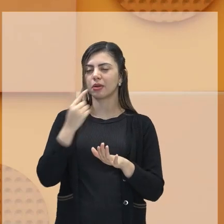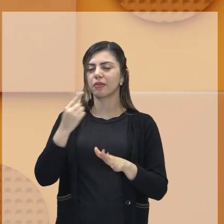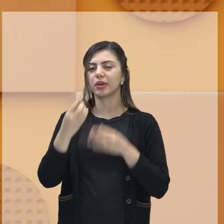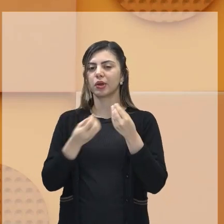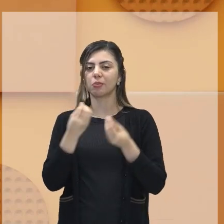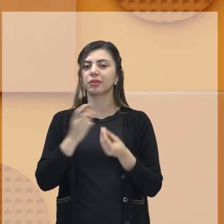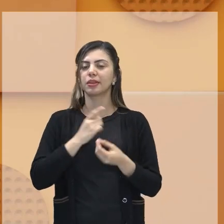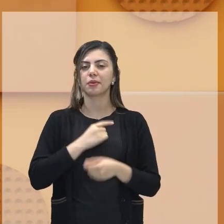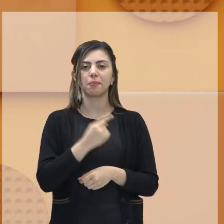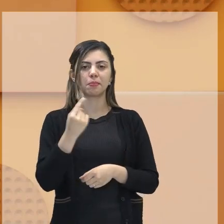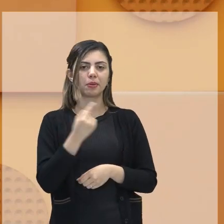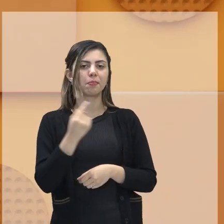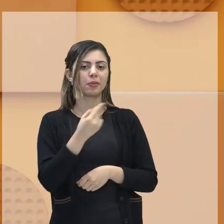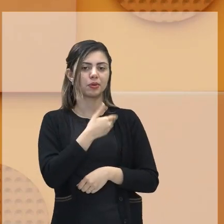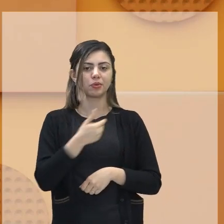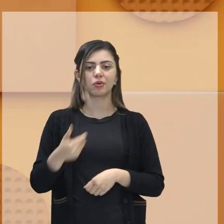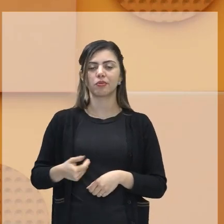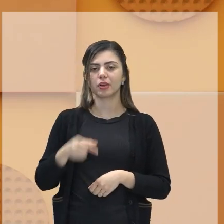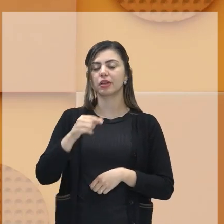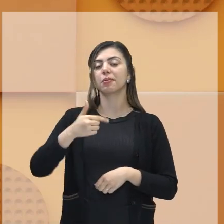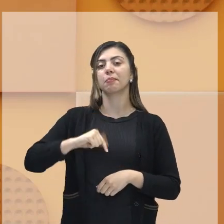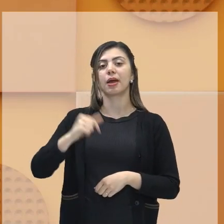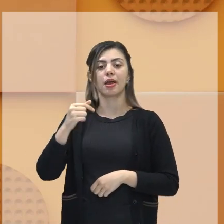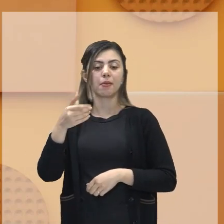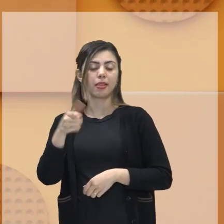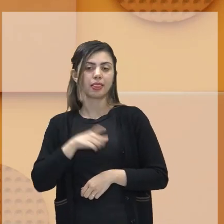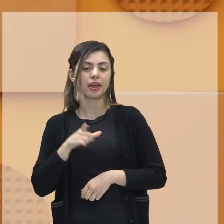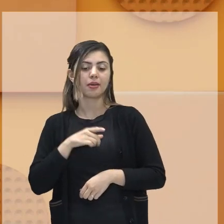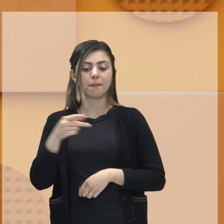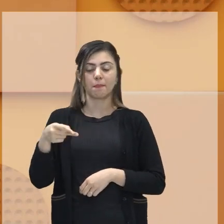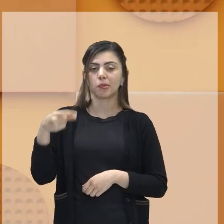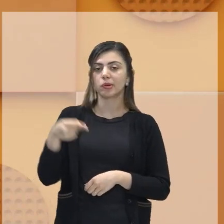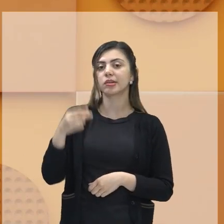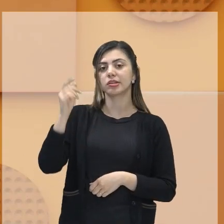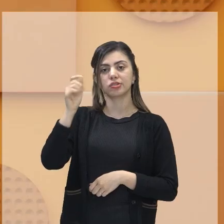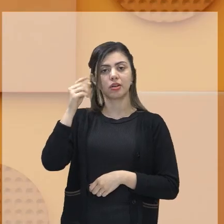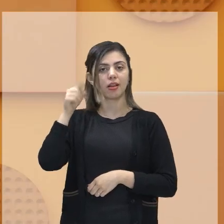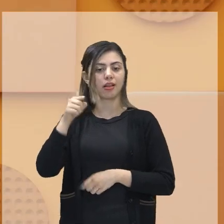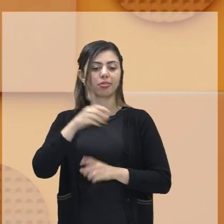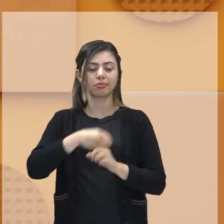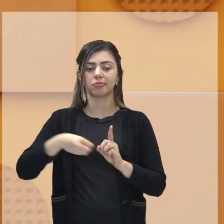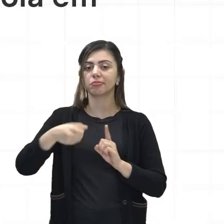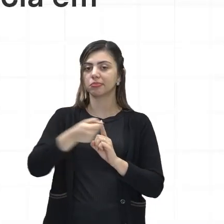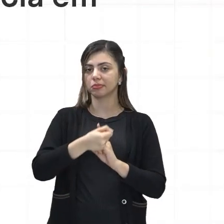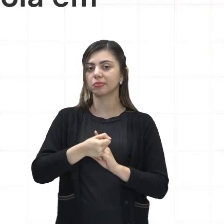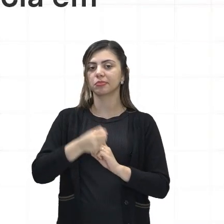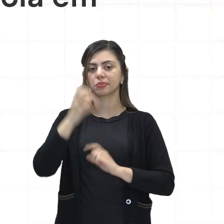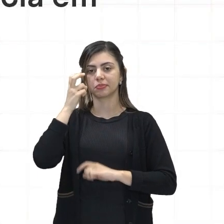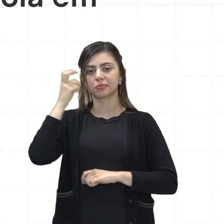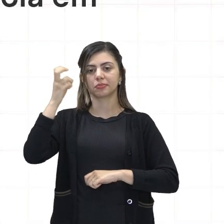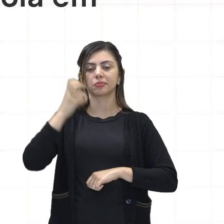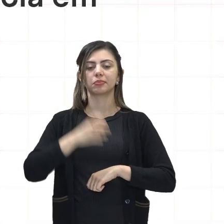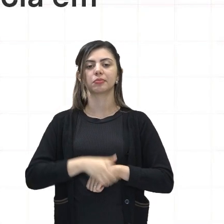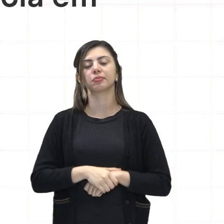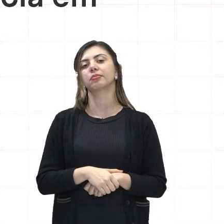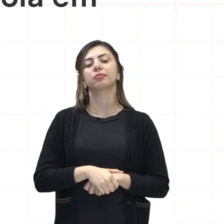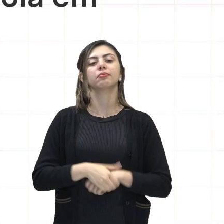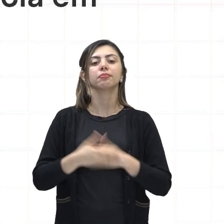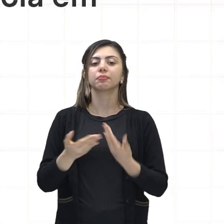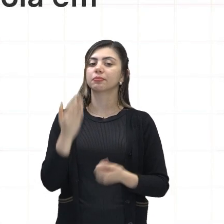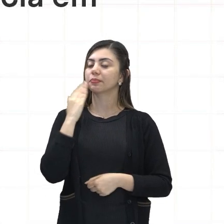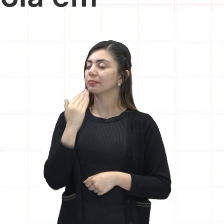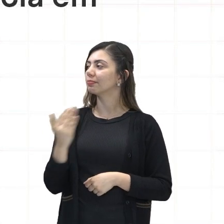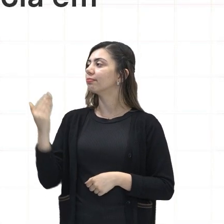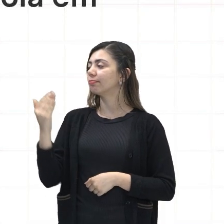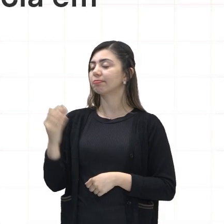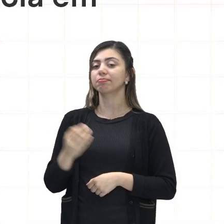política, economia, sociedade e cultura naquele momento, como é que isso estava se desenrolando. Então me acompanha. O primeiro reinado